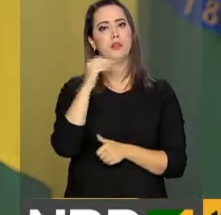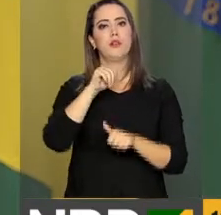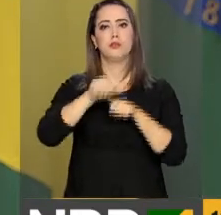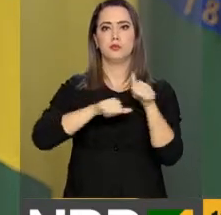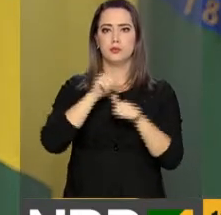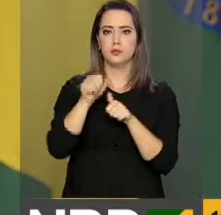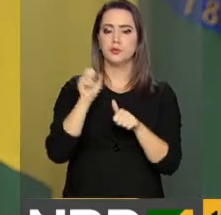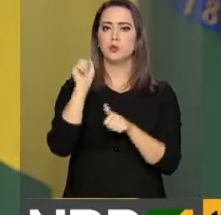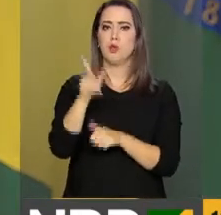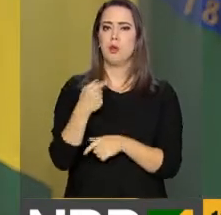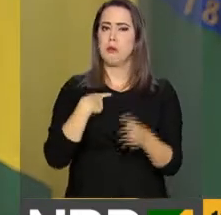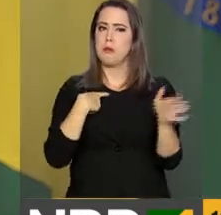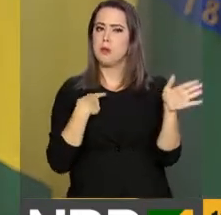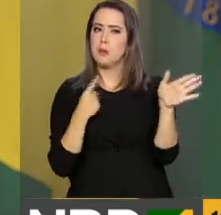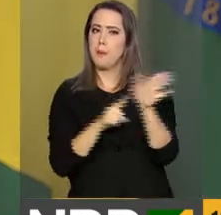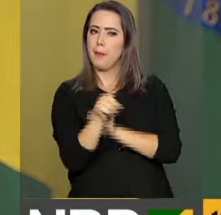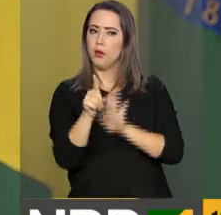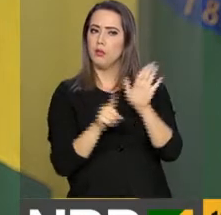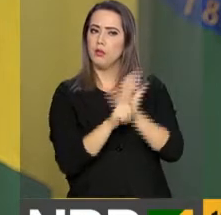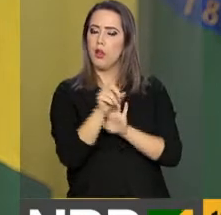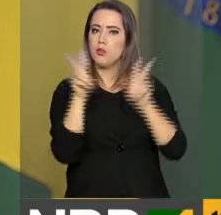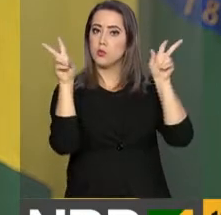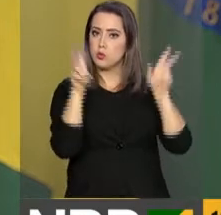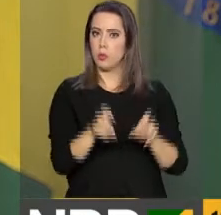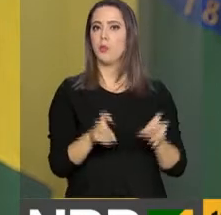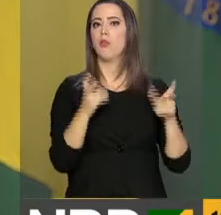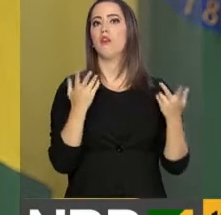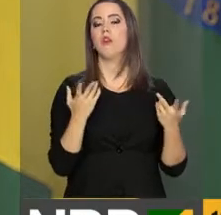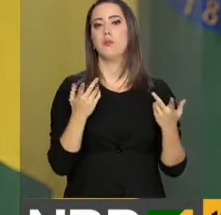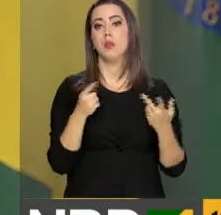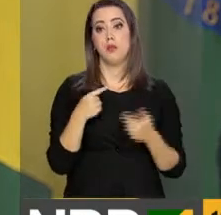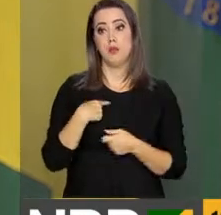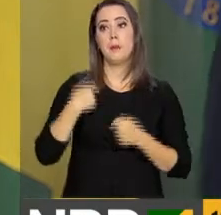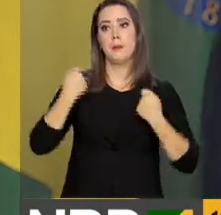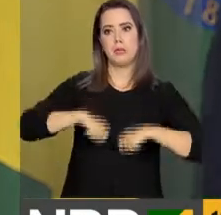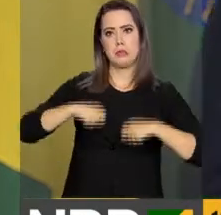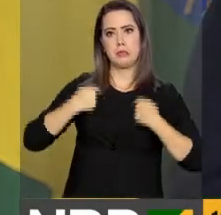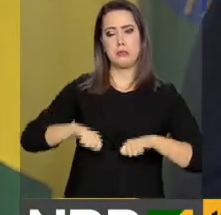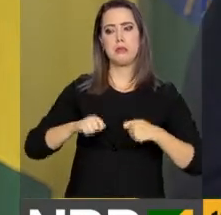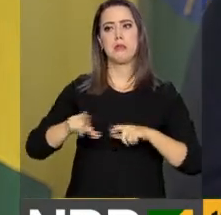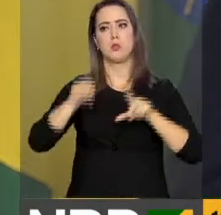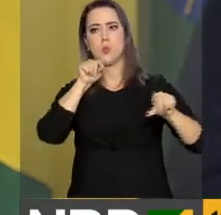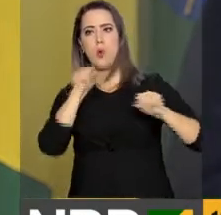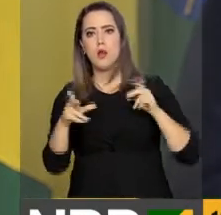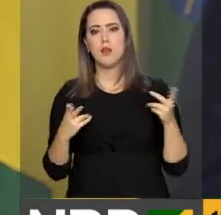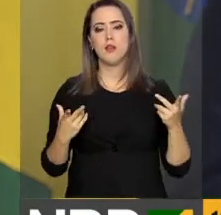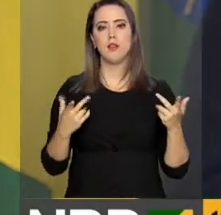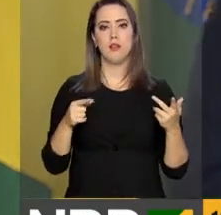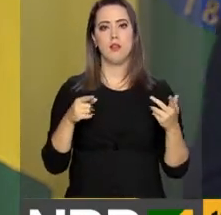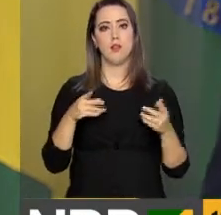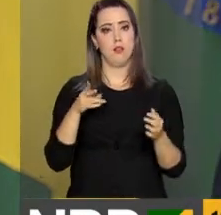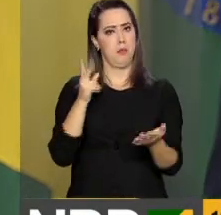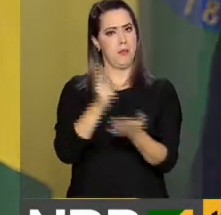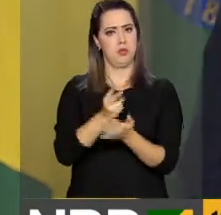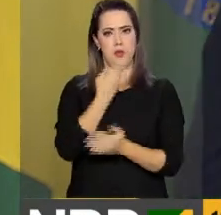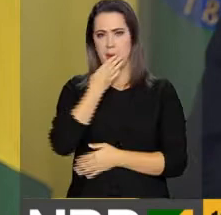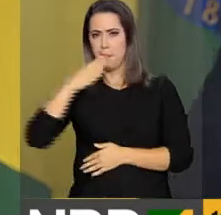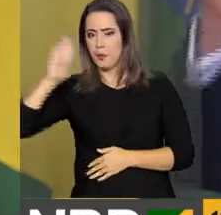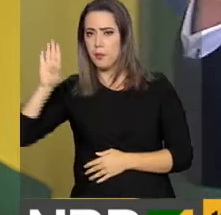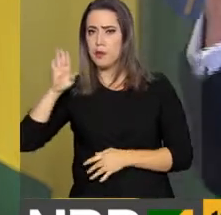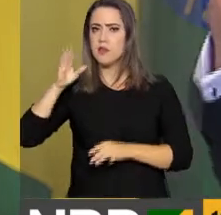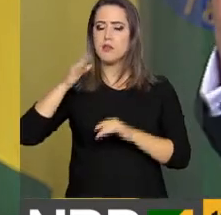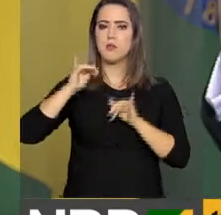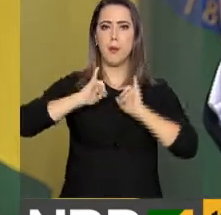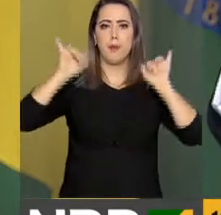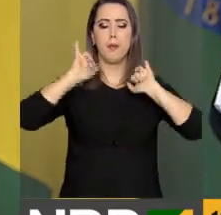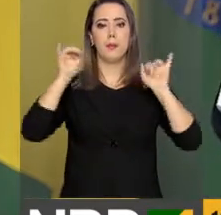eles questionados sobre essa matéria durante a campanha. Vão ter que definir durante a campanha, ainda que, digamos assim, vamos dizer que